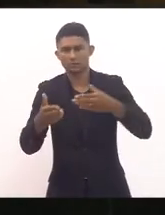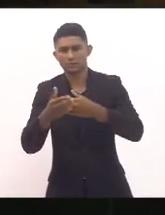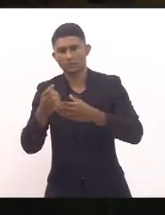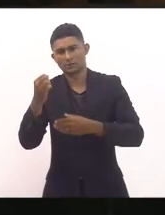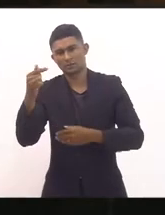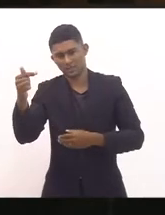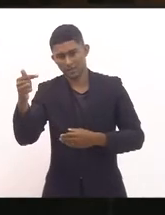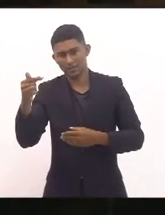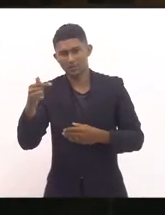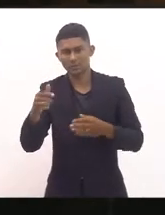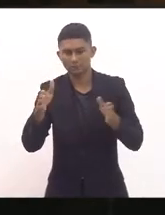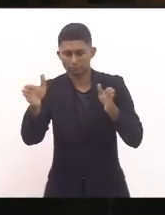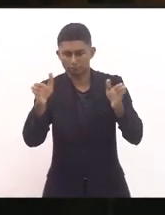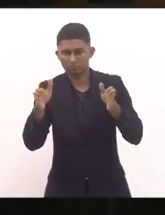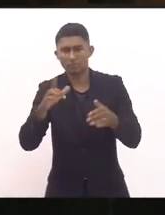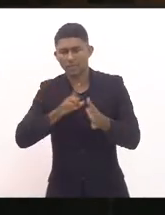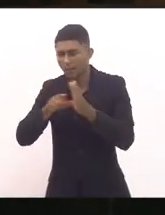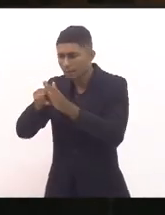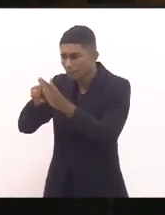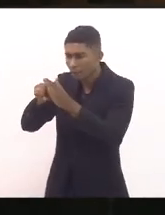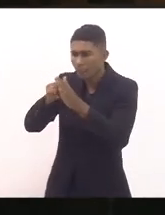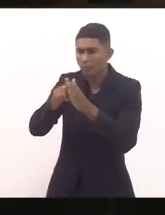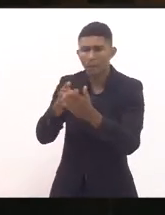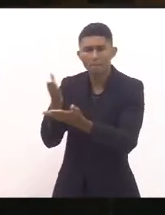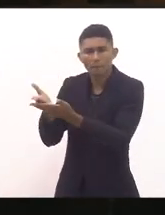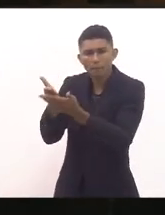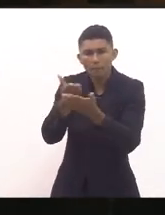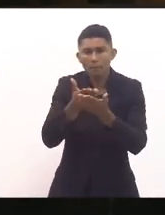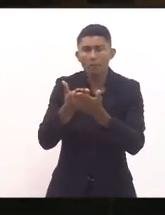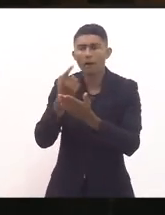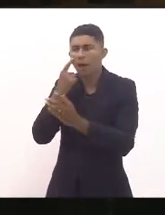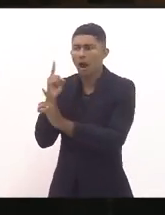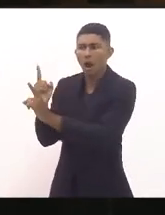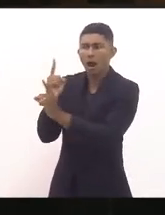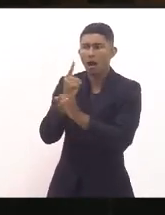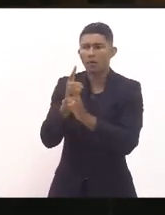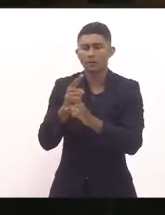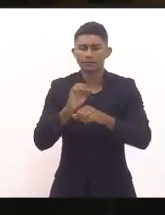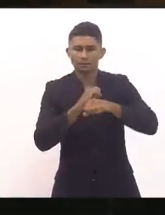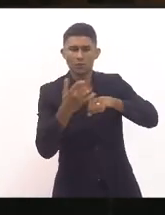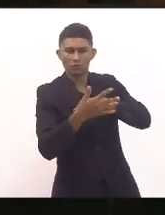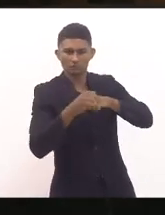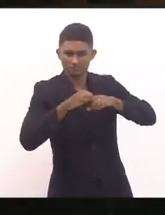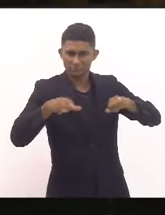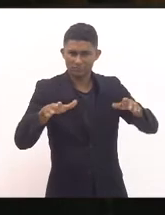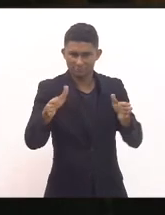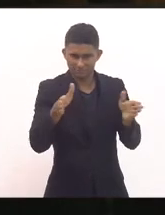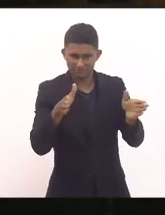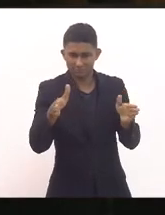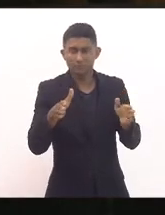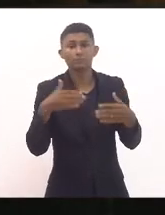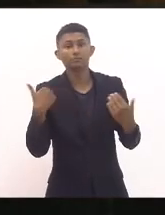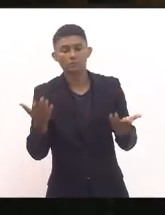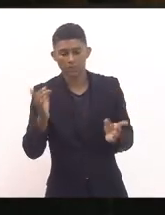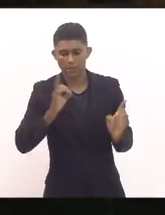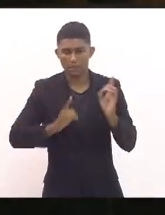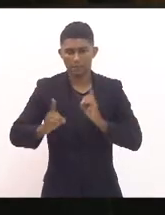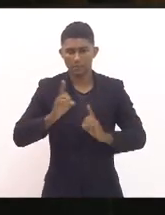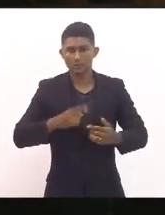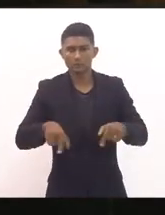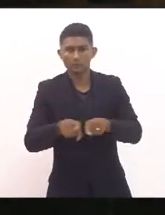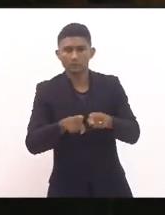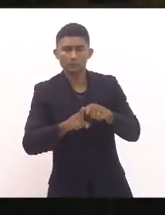impactos na saúde mental. Então, durante a pandemia da Covid-19, a depressão e a ansiedade na